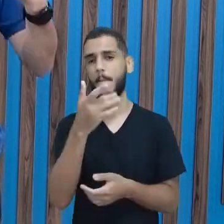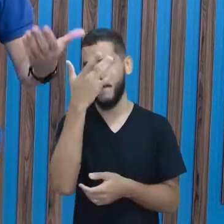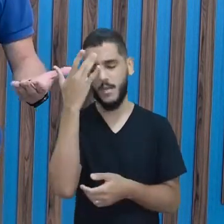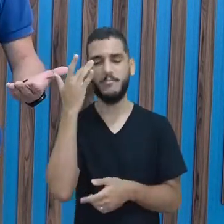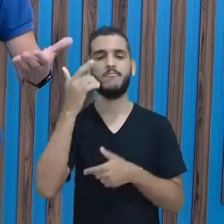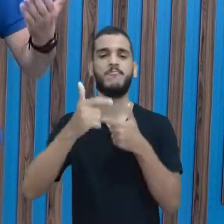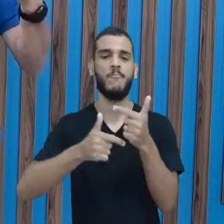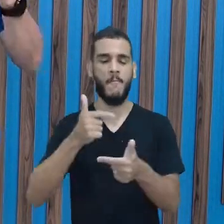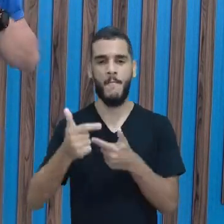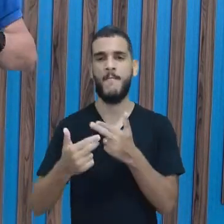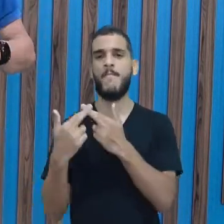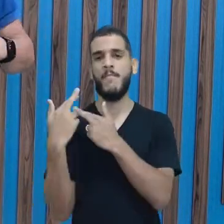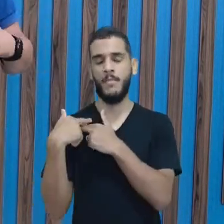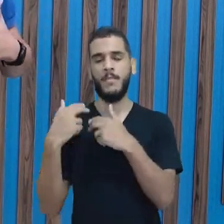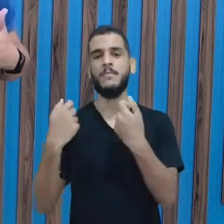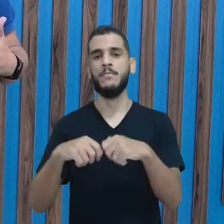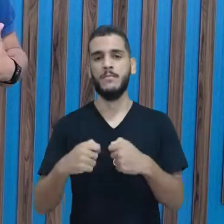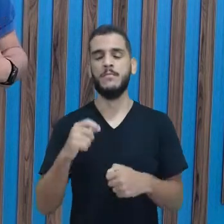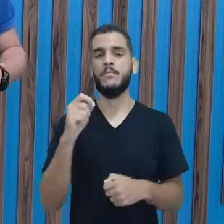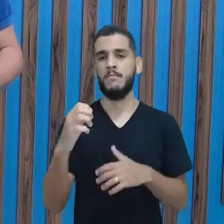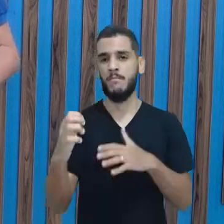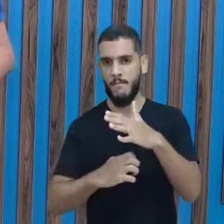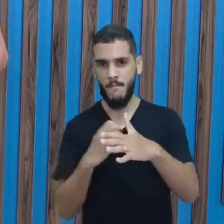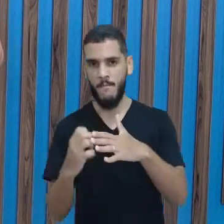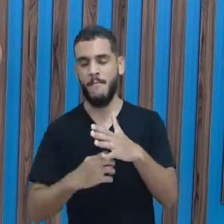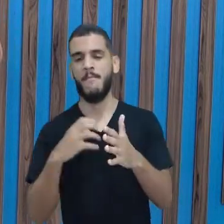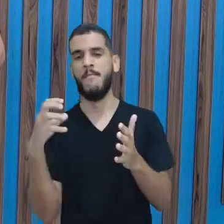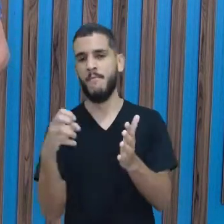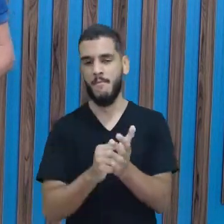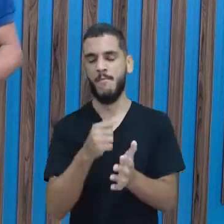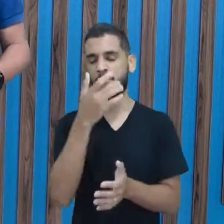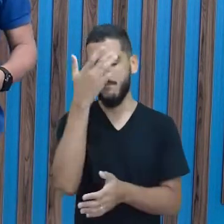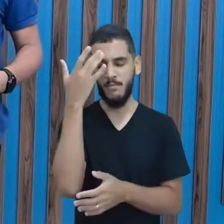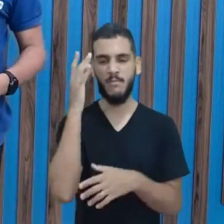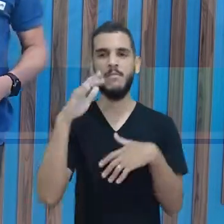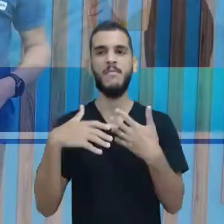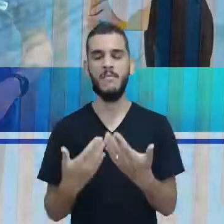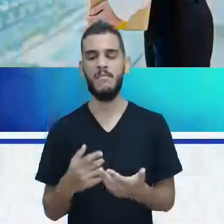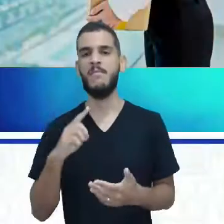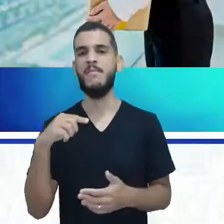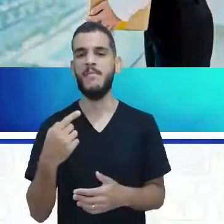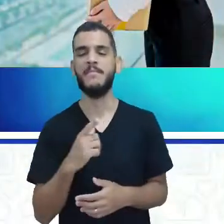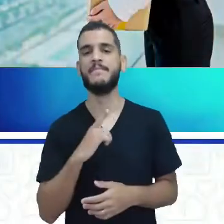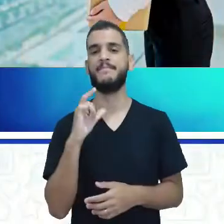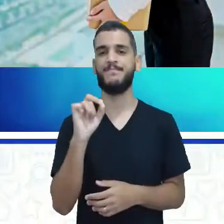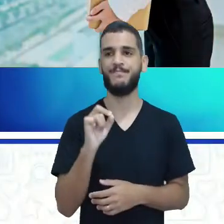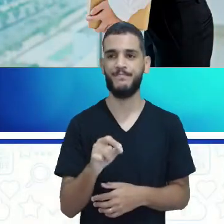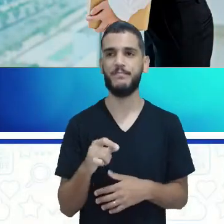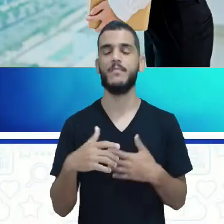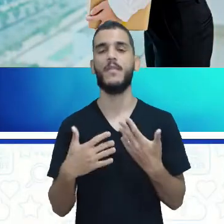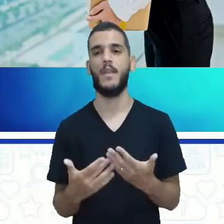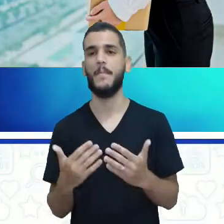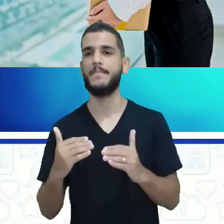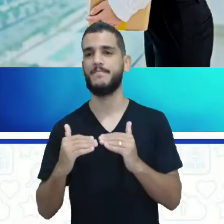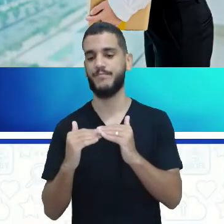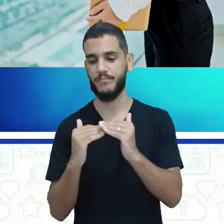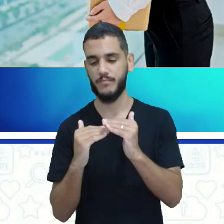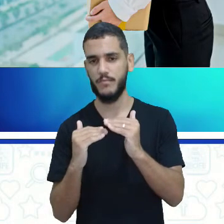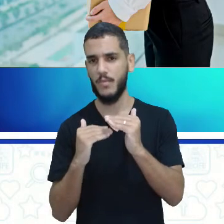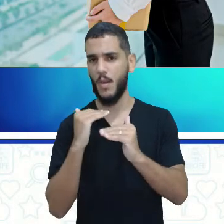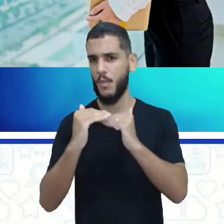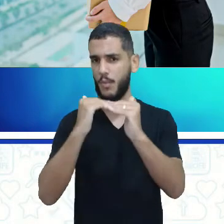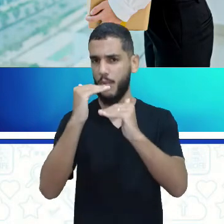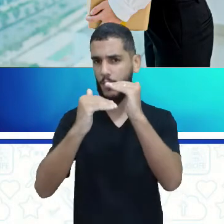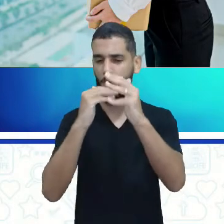rever essa questão do emprego das pessoas, né? Mais adiante, o que é que nós temos? Então, apesar do crescimento mundial